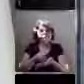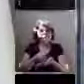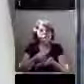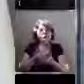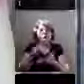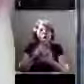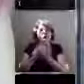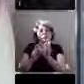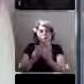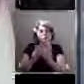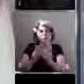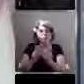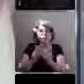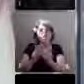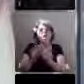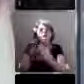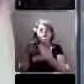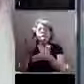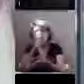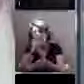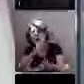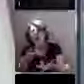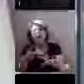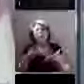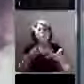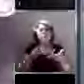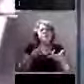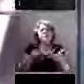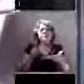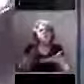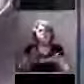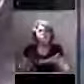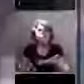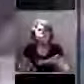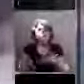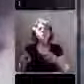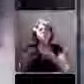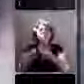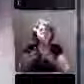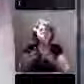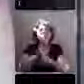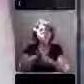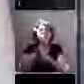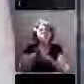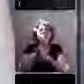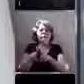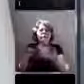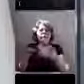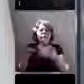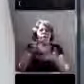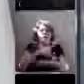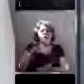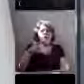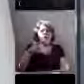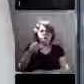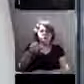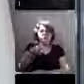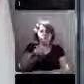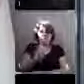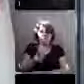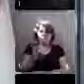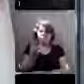de ortografia ainda nessa página, mas ok. Aí, na sequência, página 61.